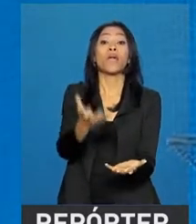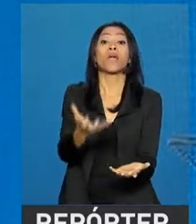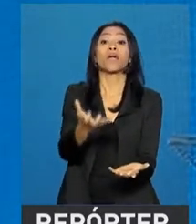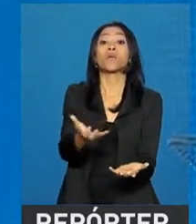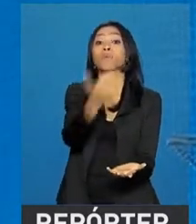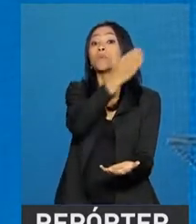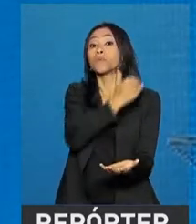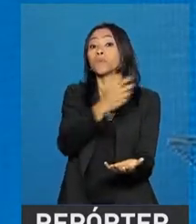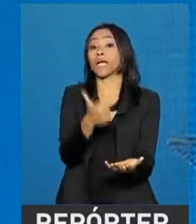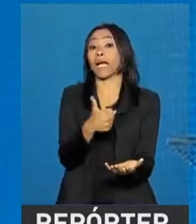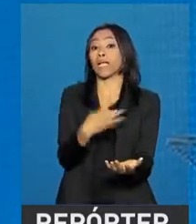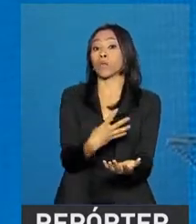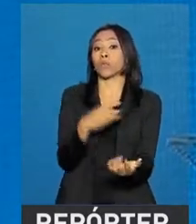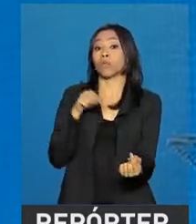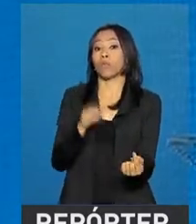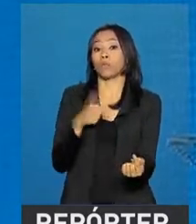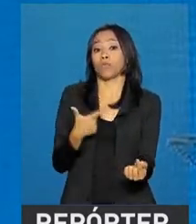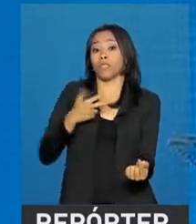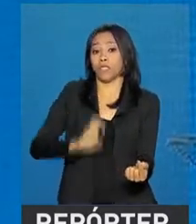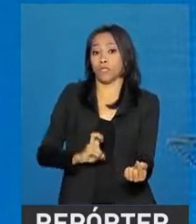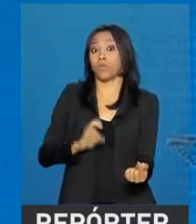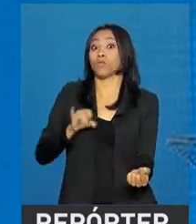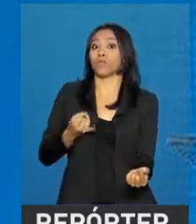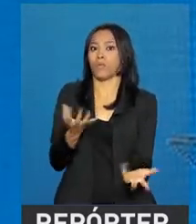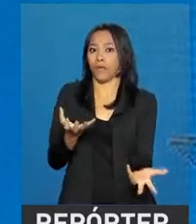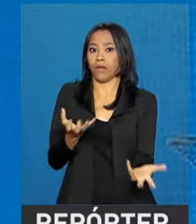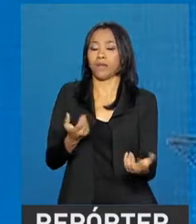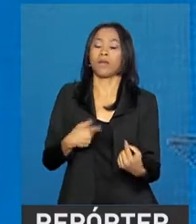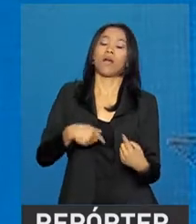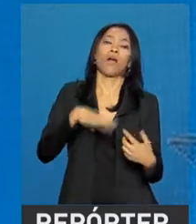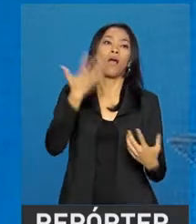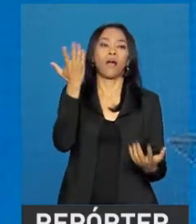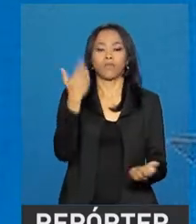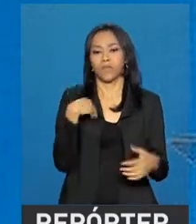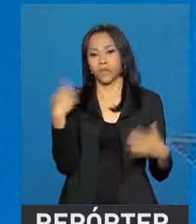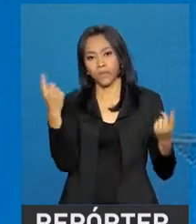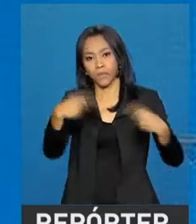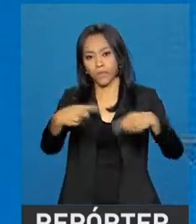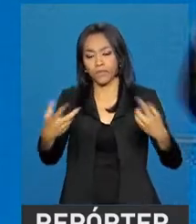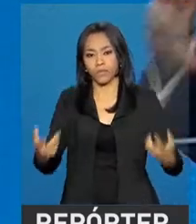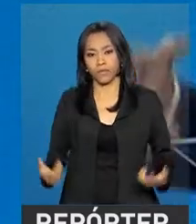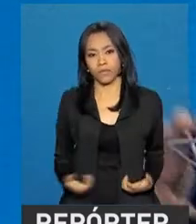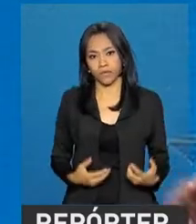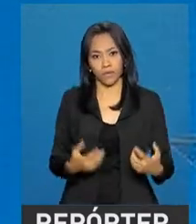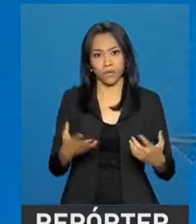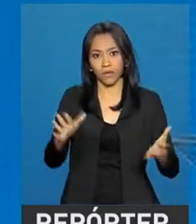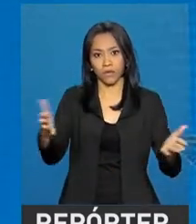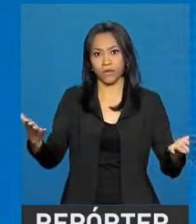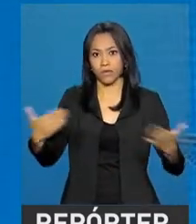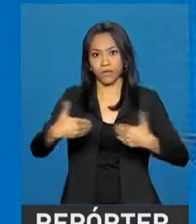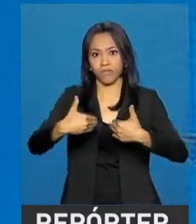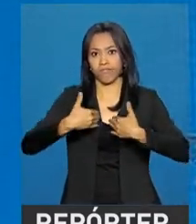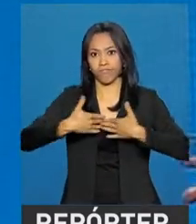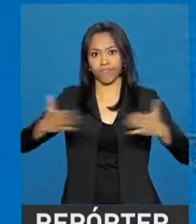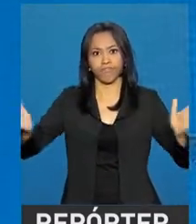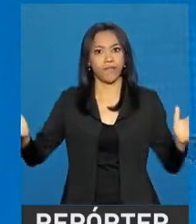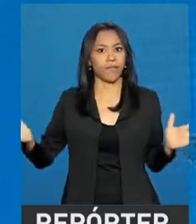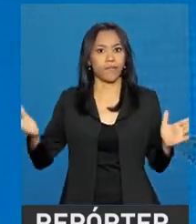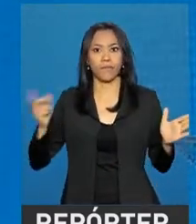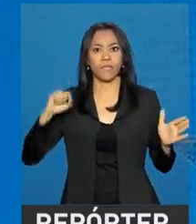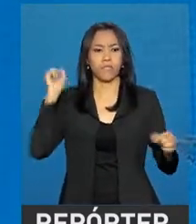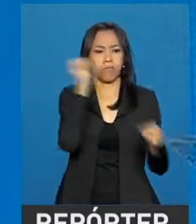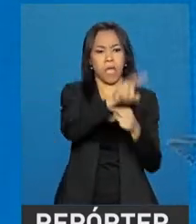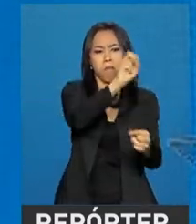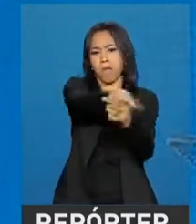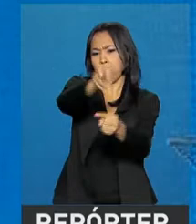de 14.25 eu sou contra a festa esta abertura enorme de postos de